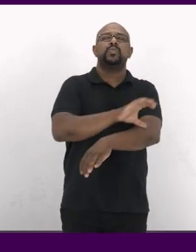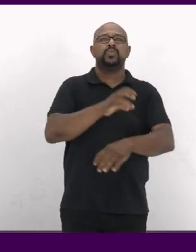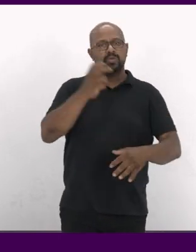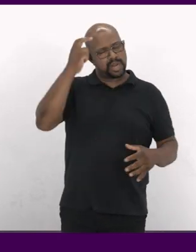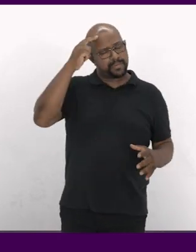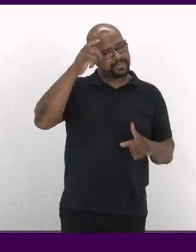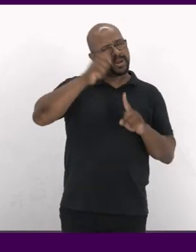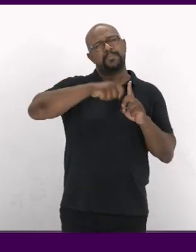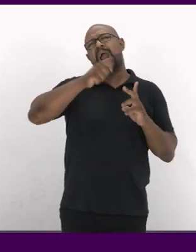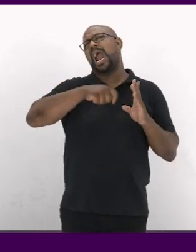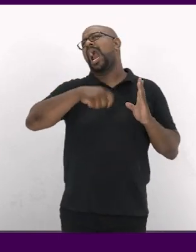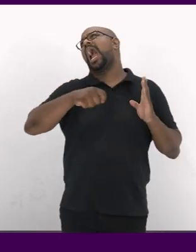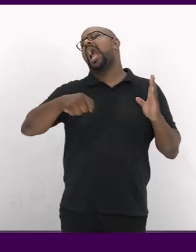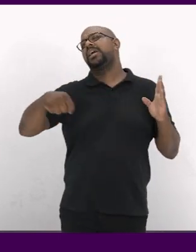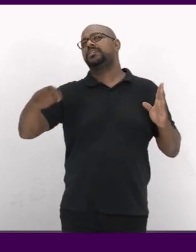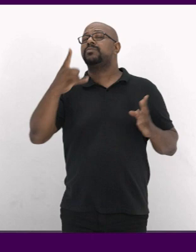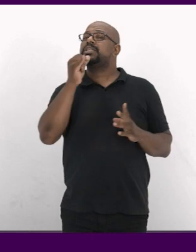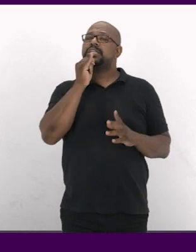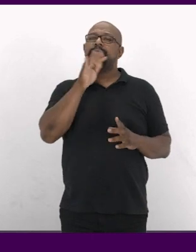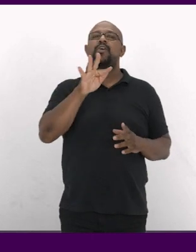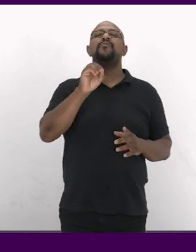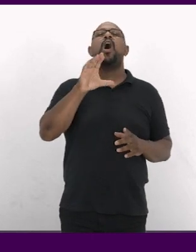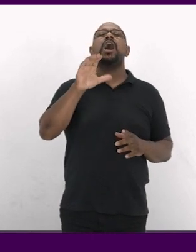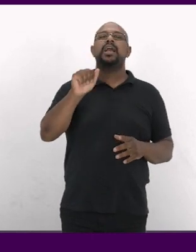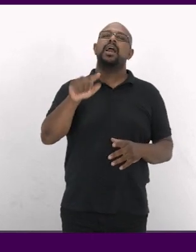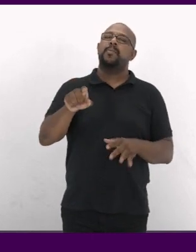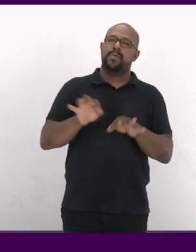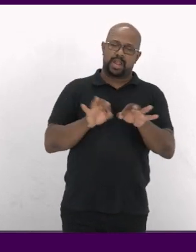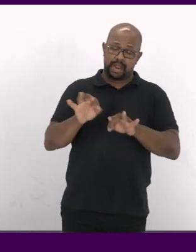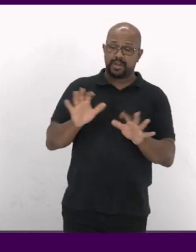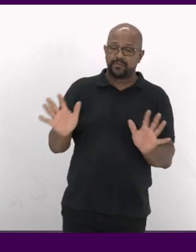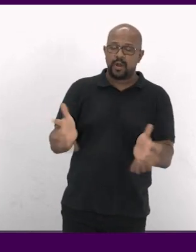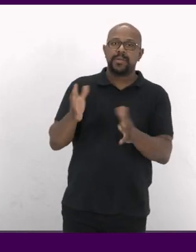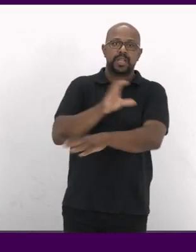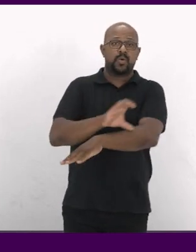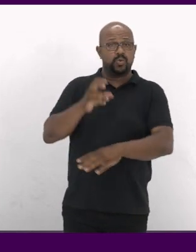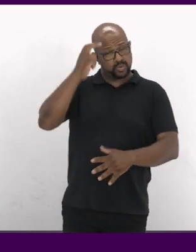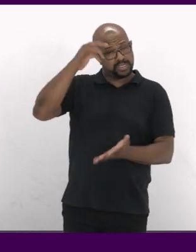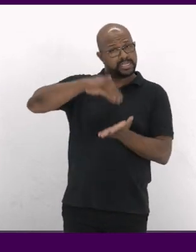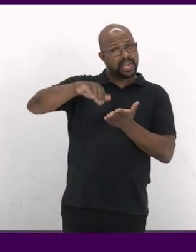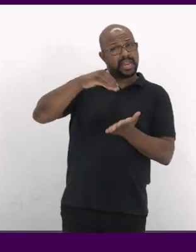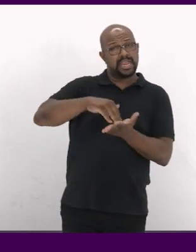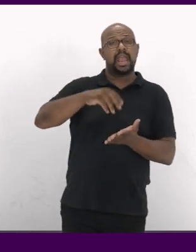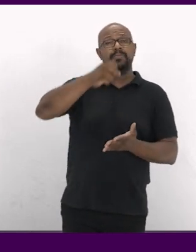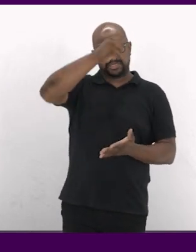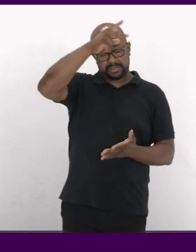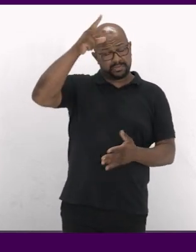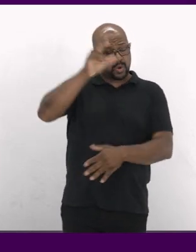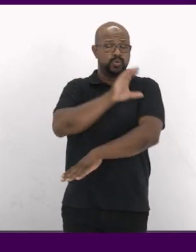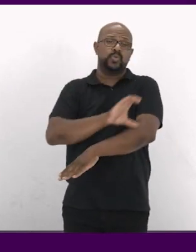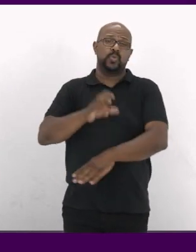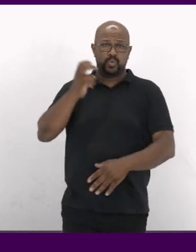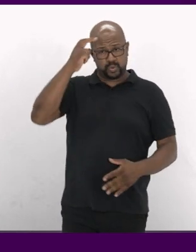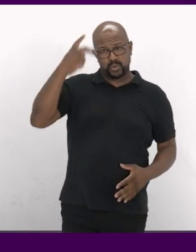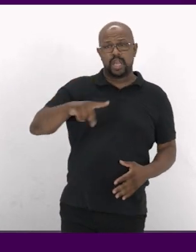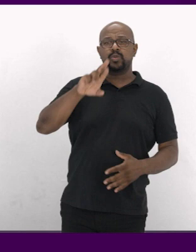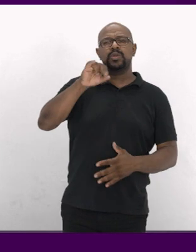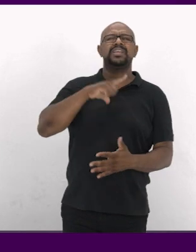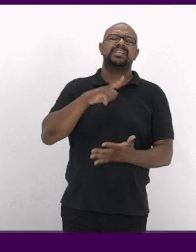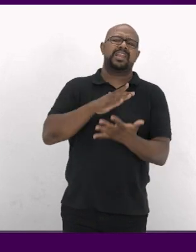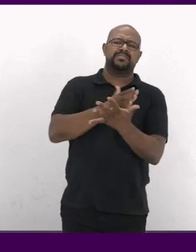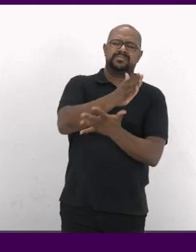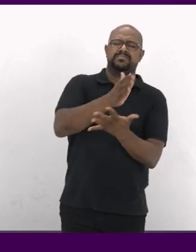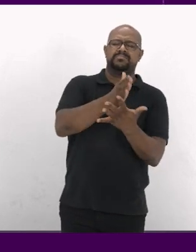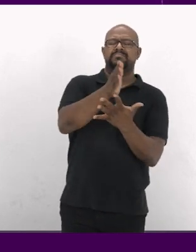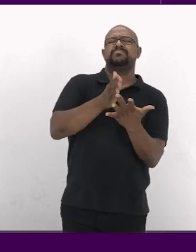culturais pelo período de meses. Um exemplo é o FOCA, o Programa de Fomento à Cultura da Secretaria Municipal de Cultura do Rio, que apresenta